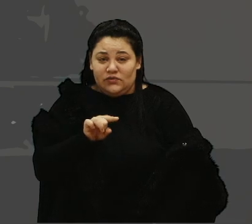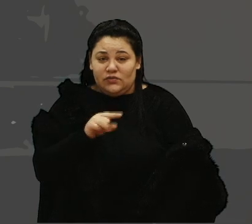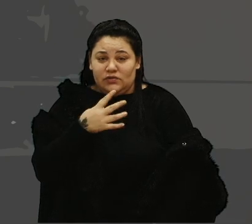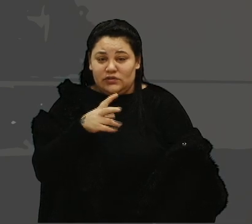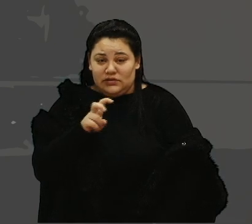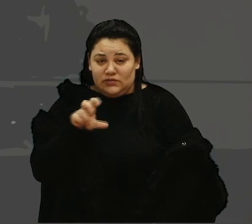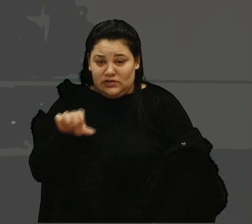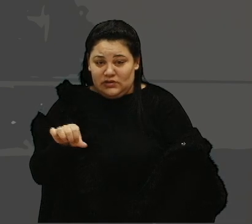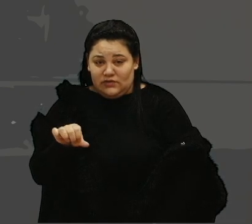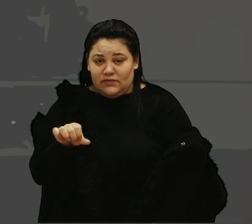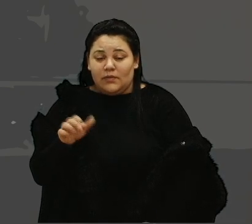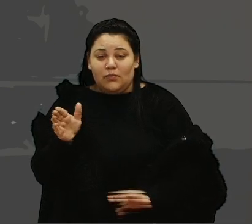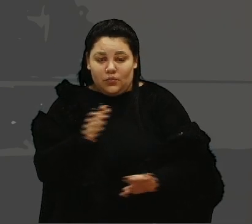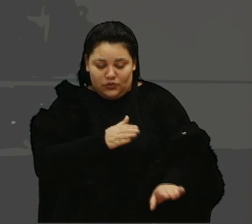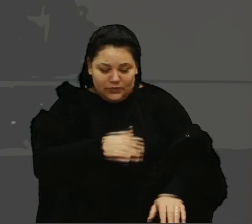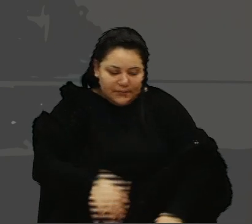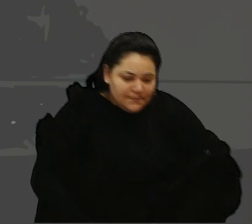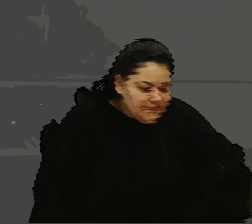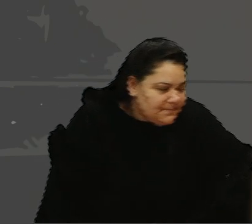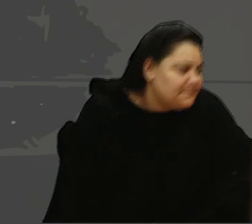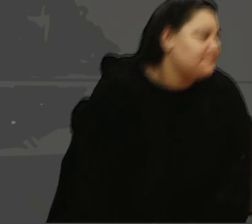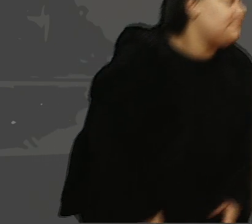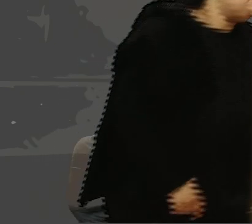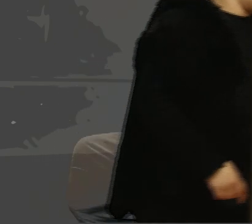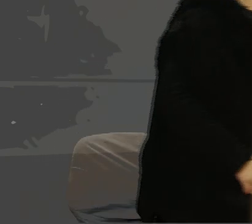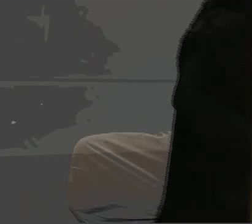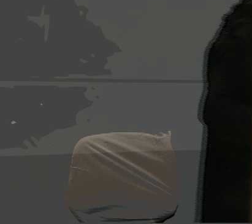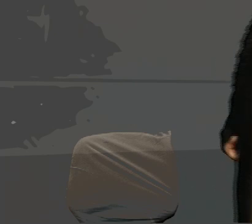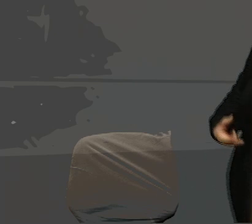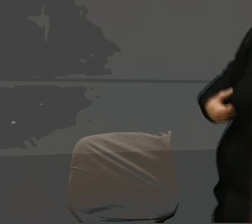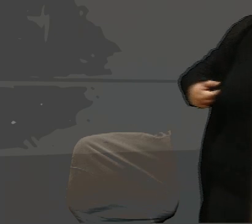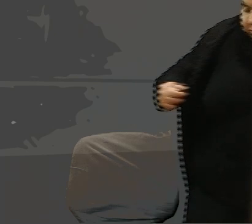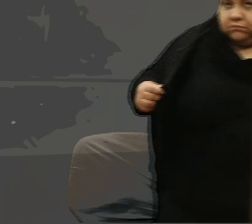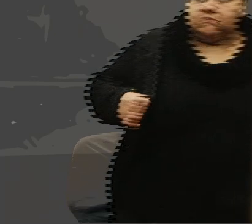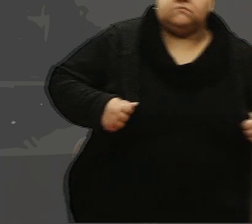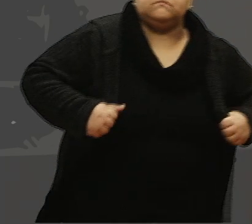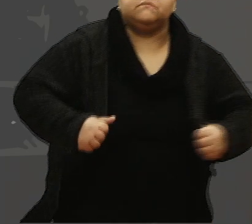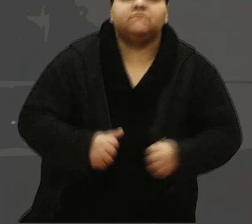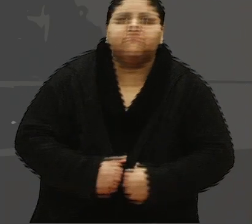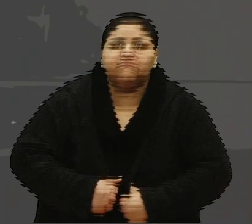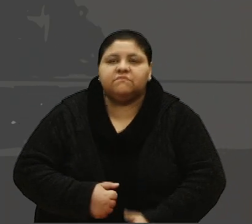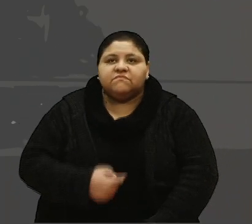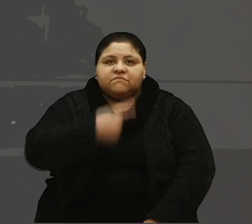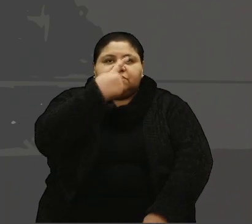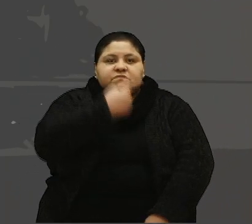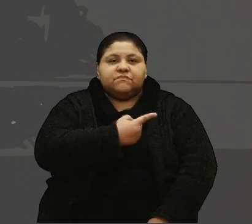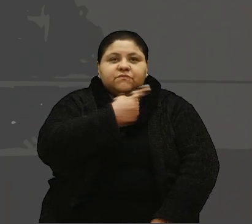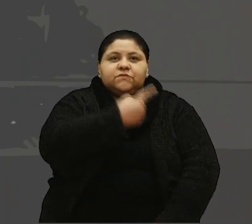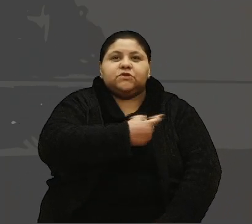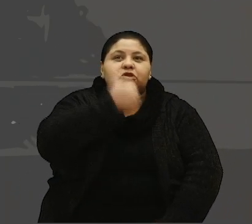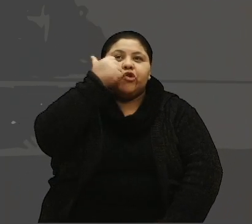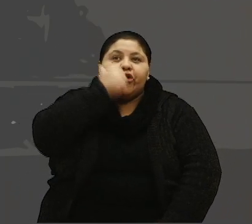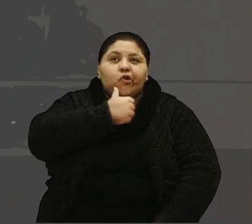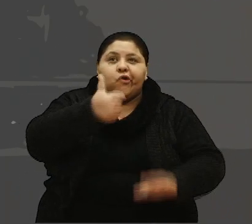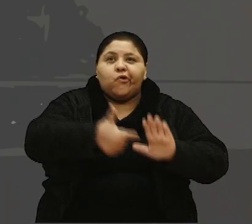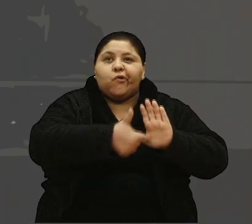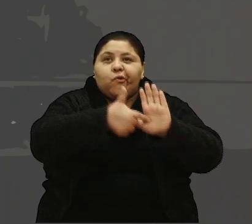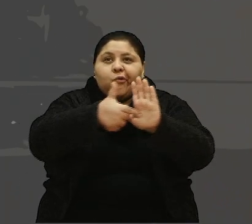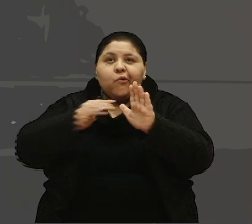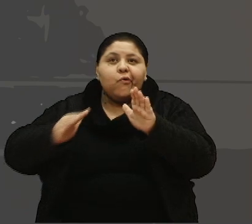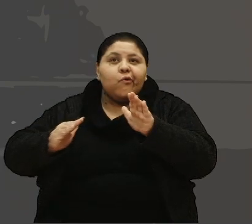39.459. Pode passar. Entre 2022 e 2023, o número de homicídios femininos apresentou crescimento